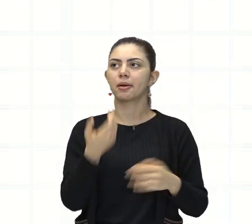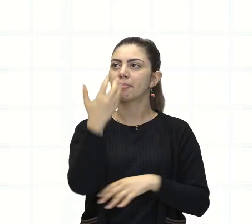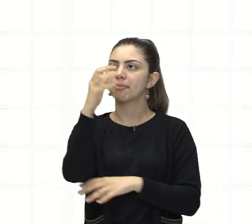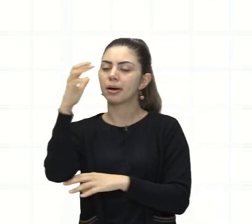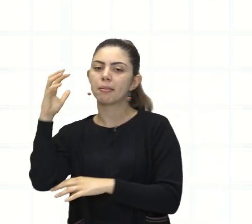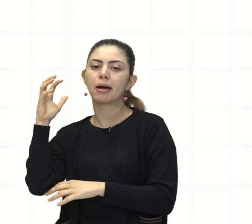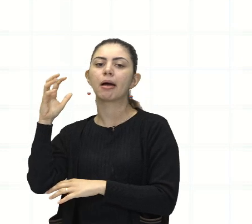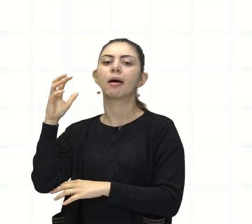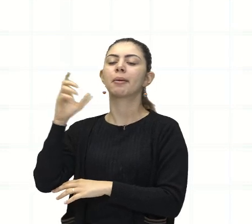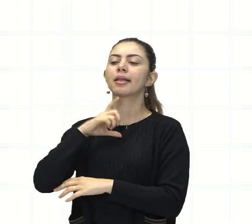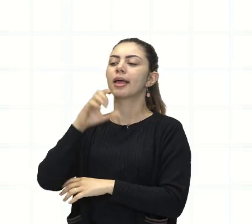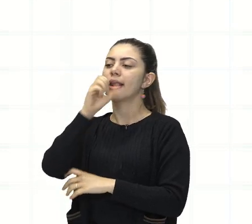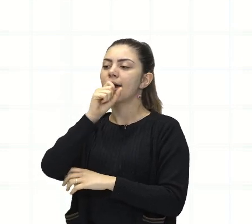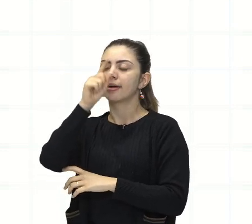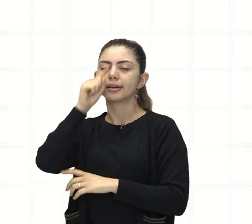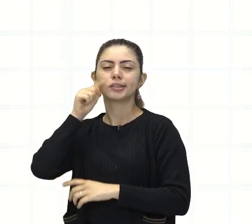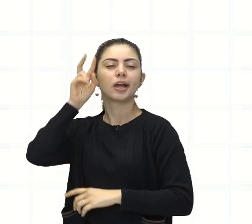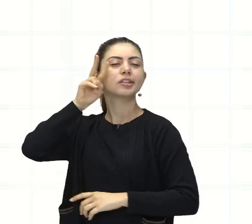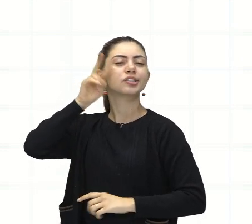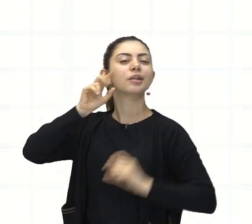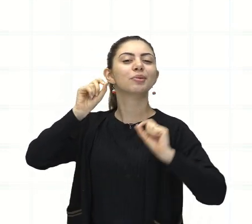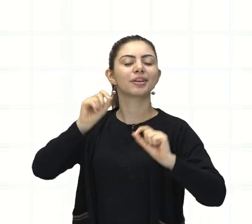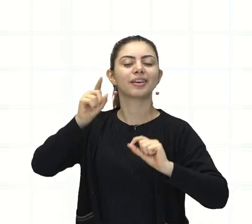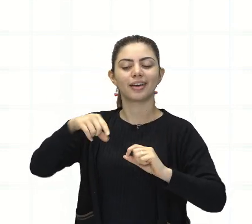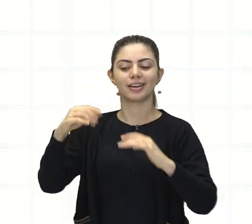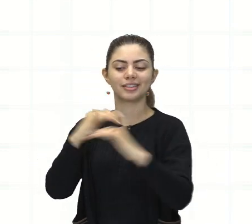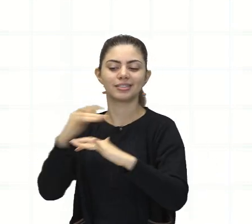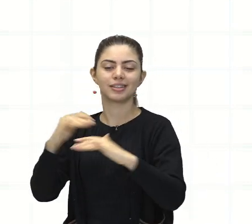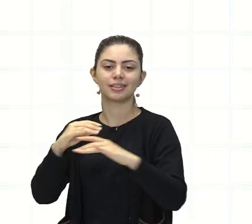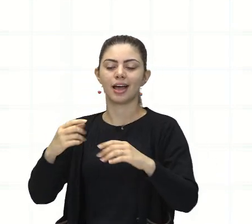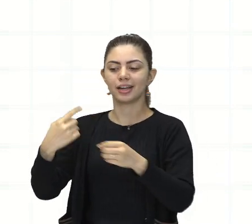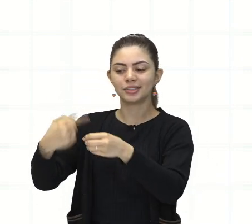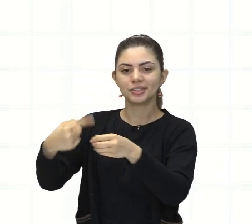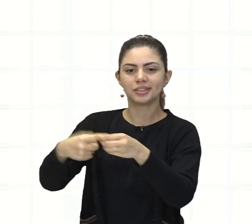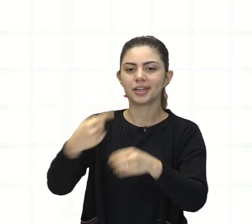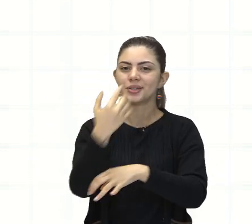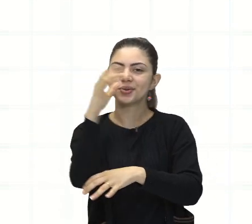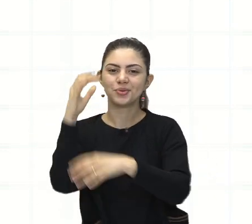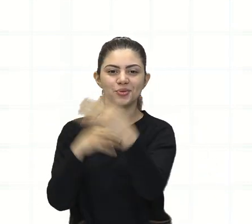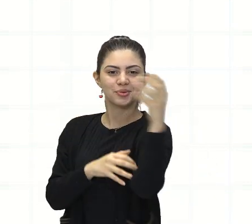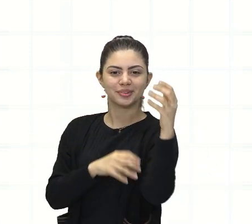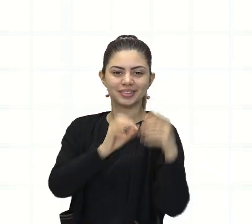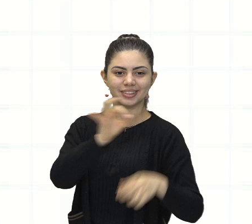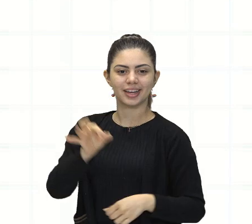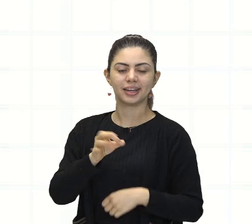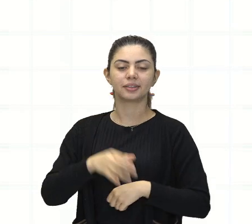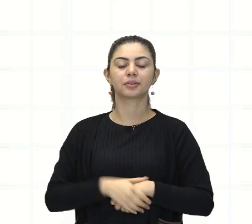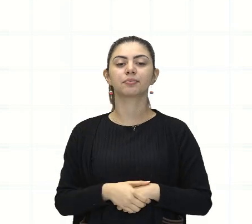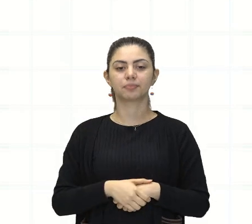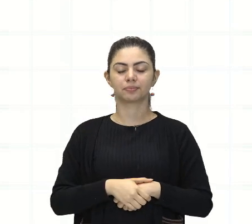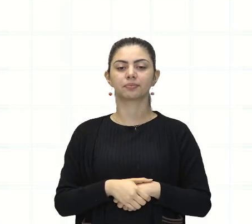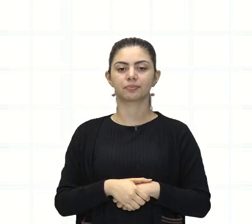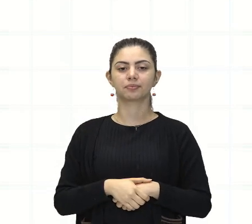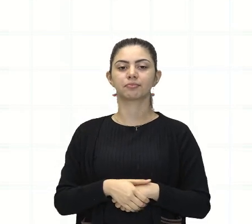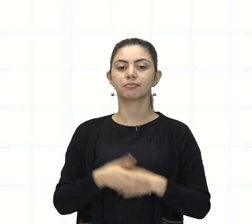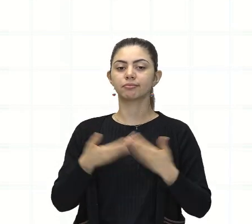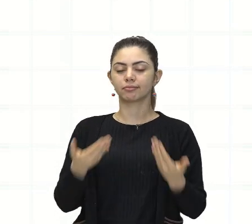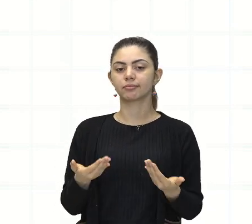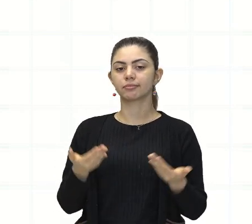muito cidades do campo, né? Cidades do interior. Aí, na